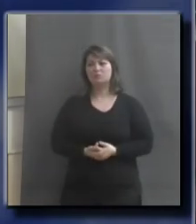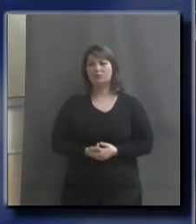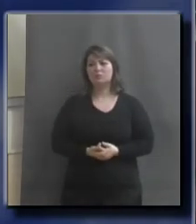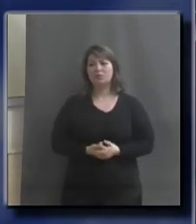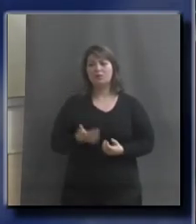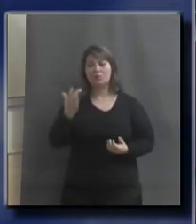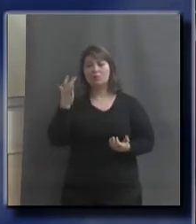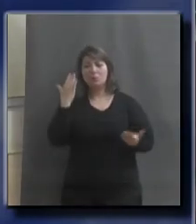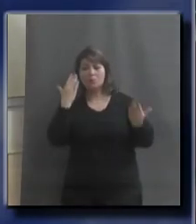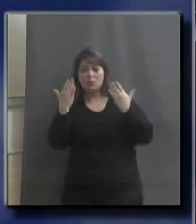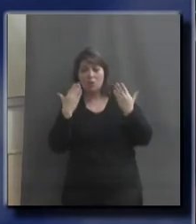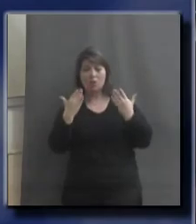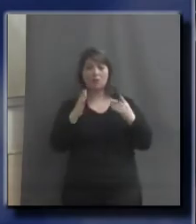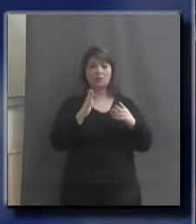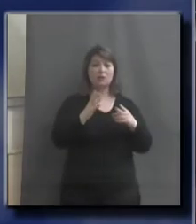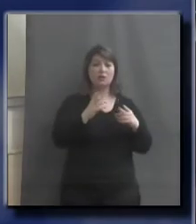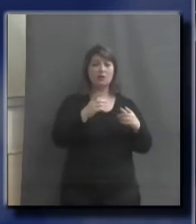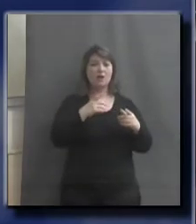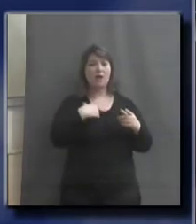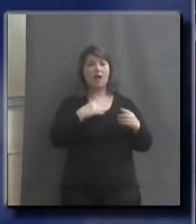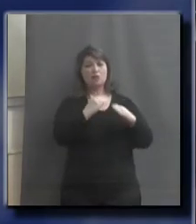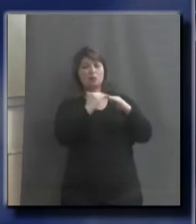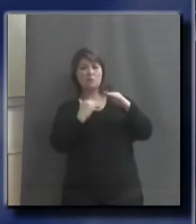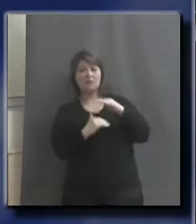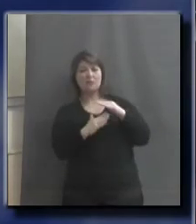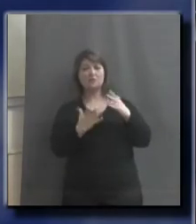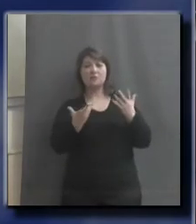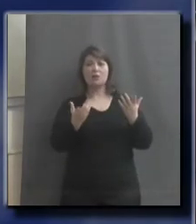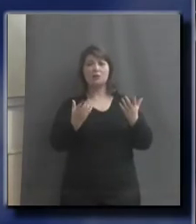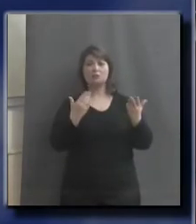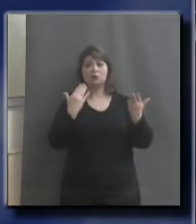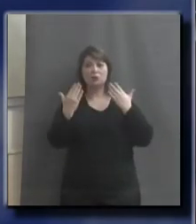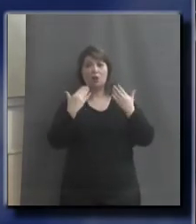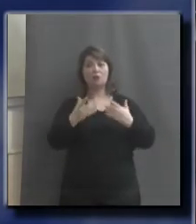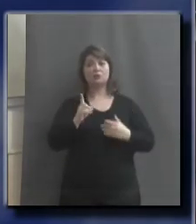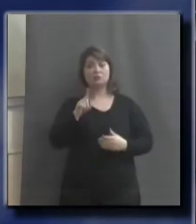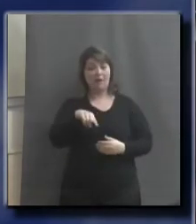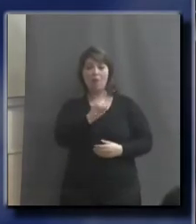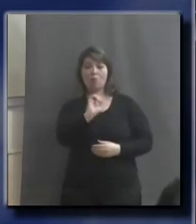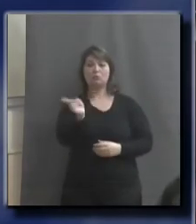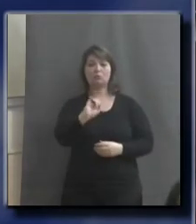psicólogo dialogar ou, de alguma forma, é uma subordinação aos diagnósticos psiquiátricos?